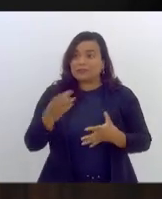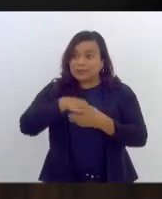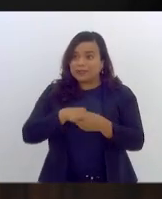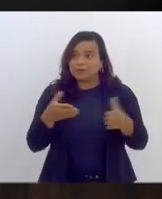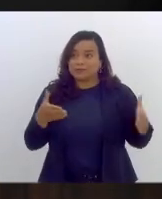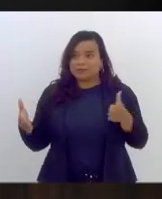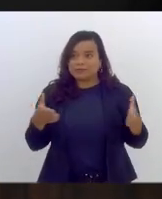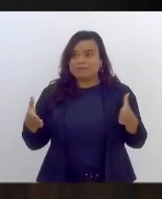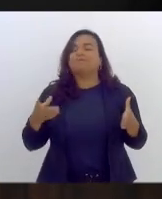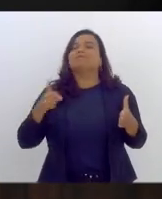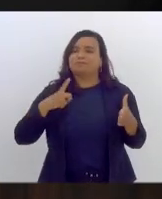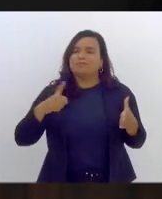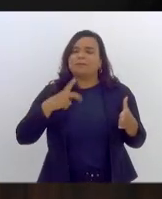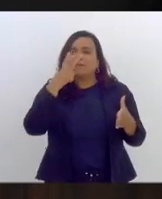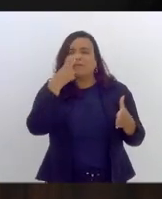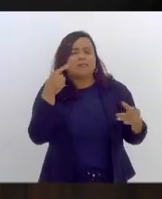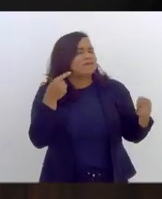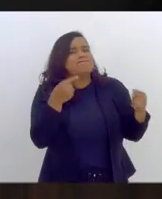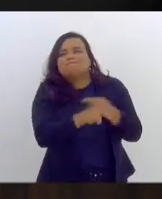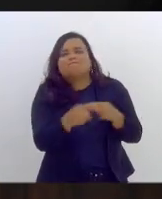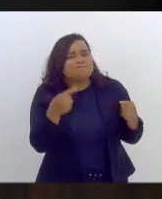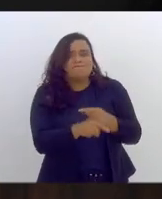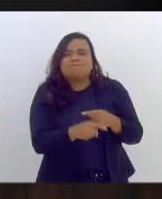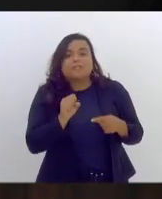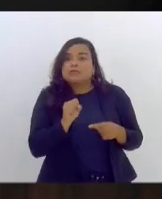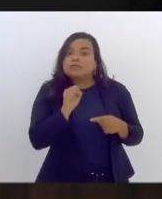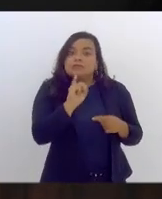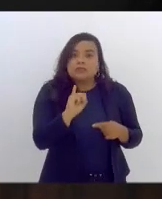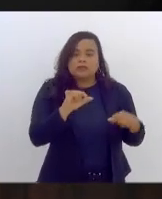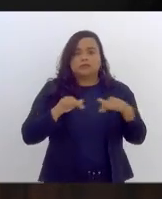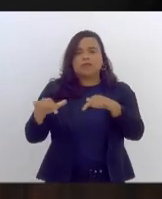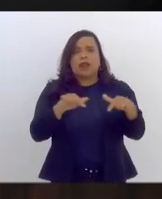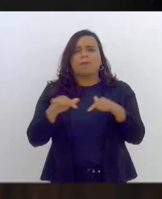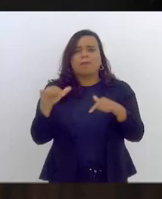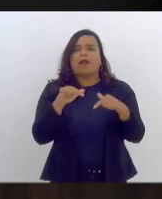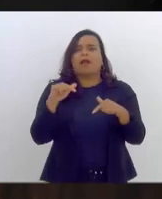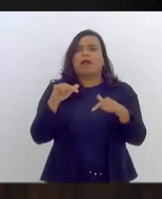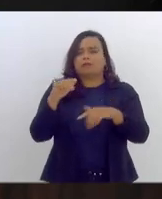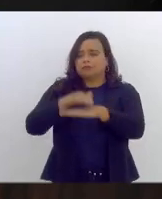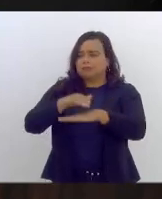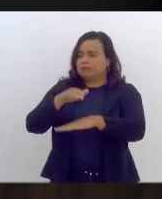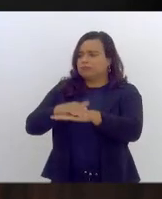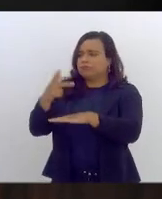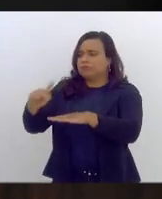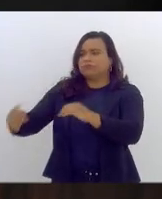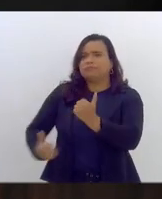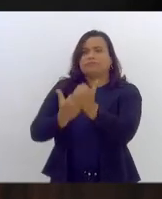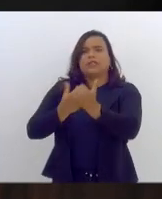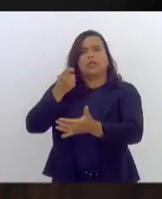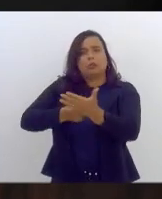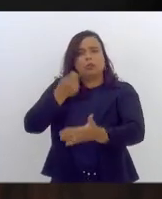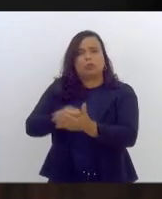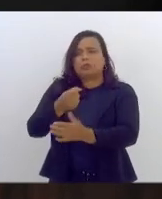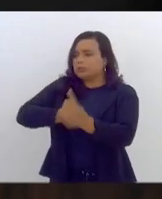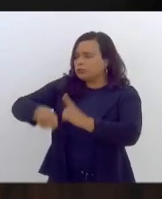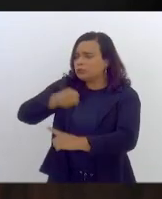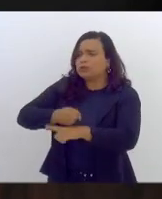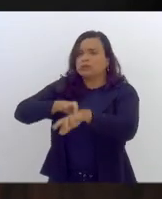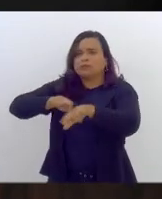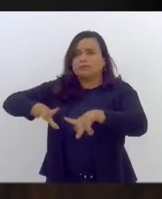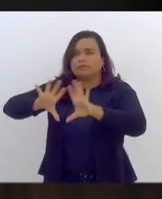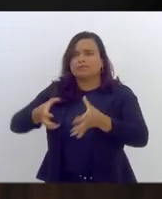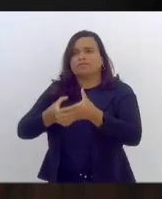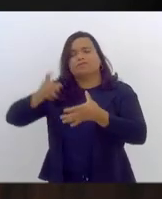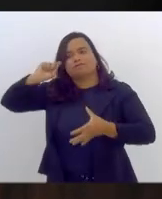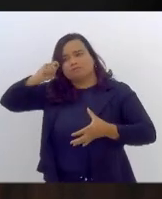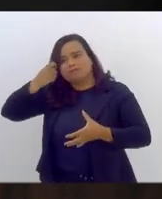mandata não faria sentido se esse trabalho não tivesse irmanado com as lutas sociais do nosso povo